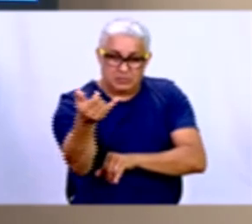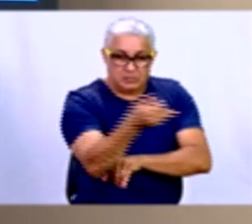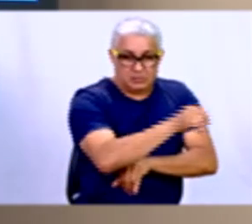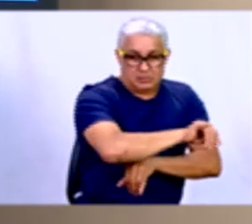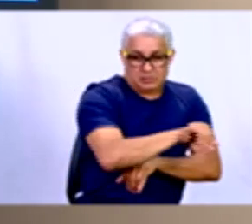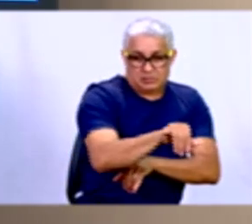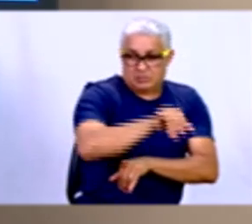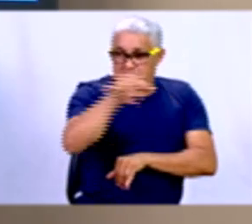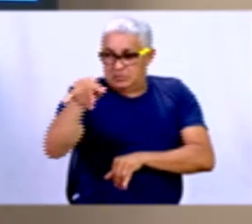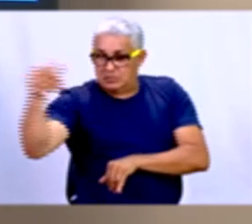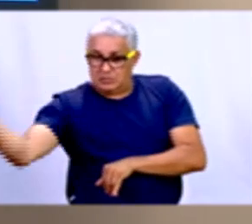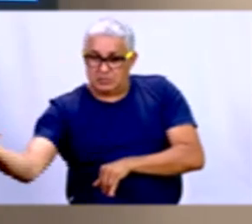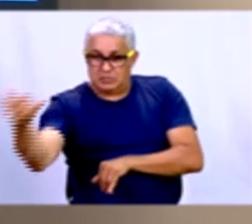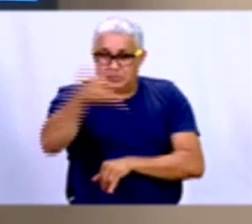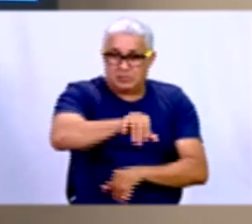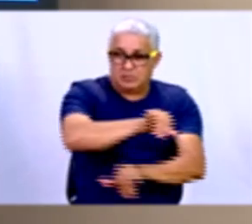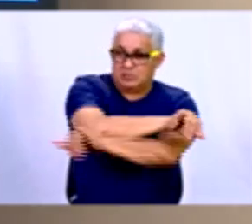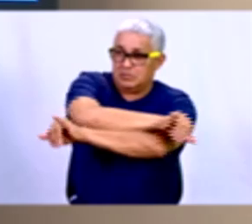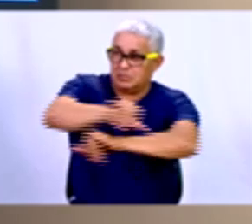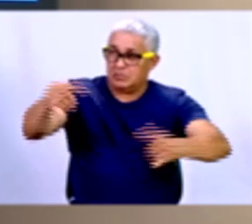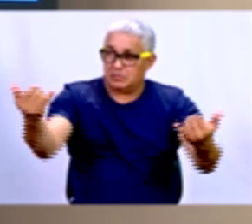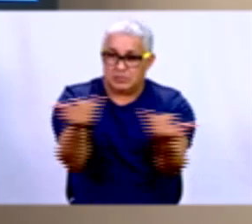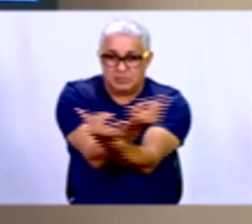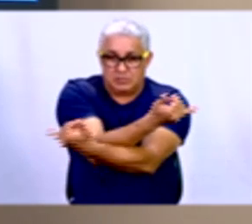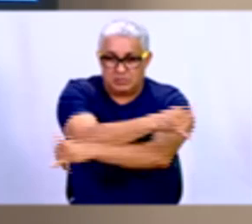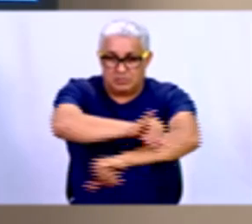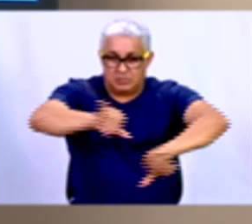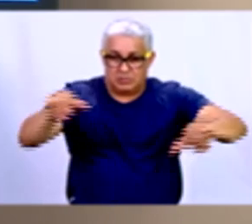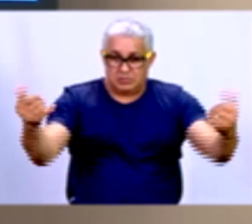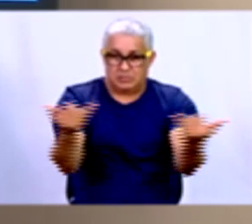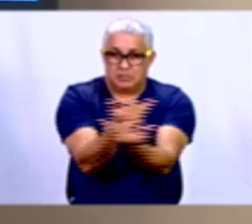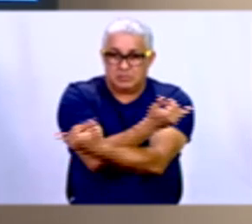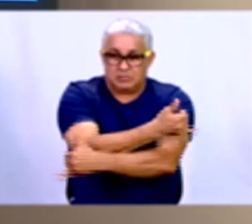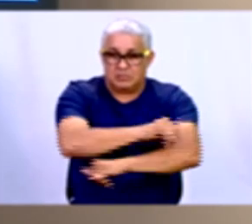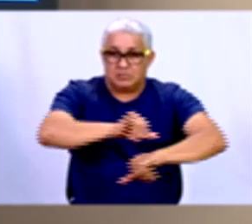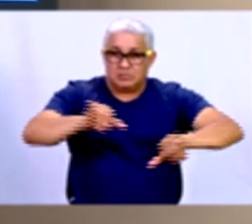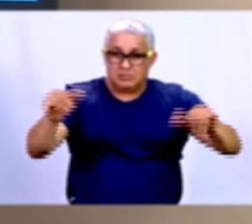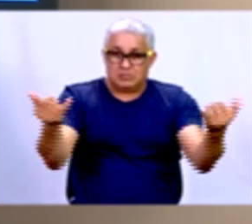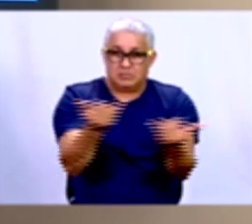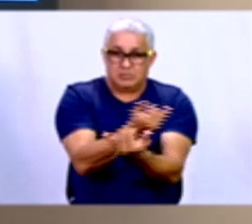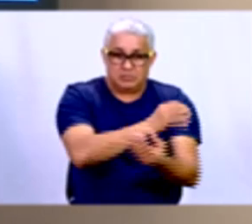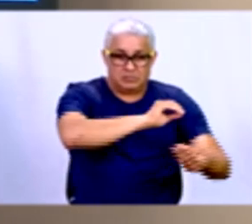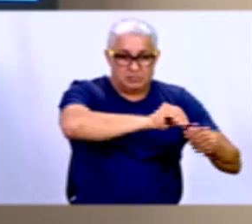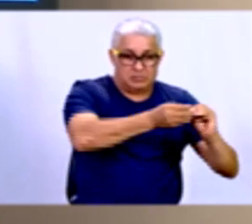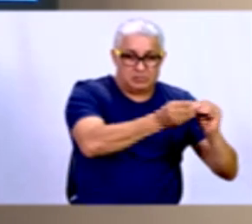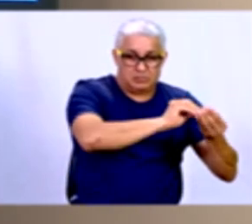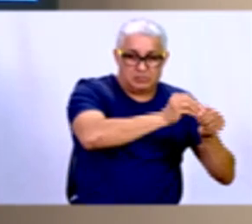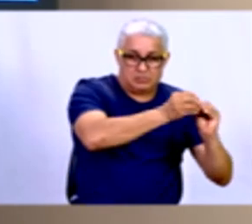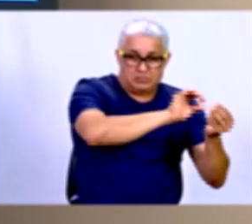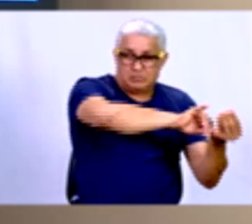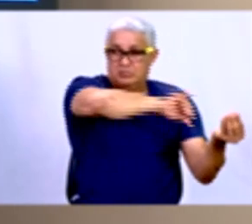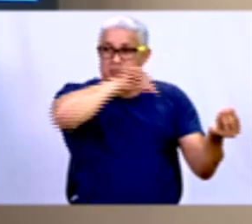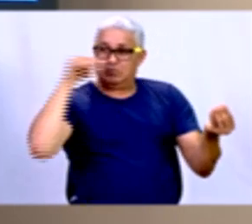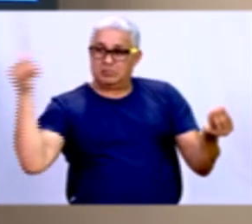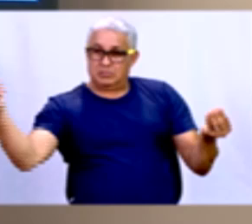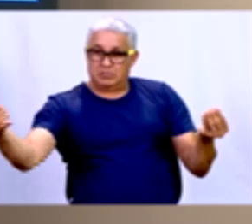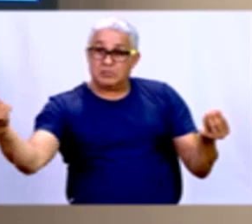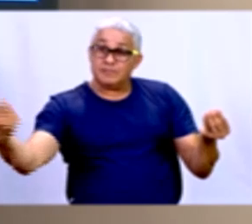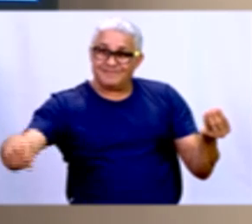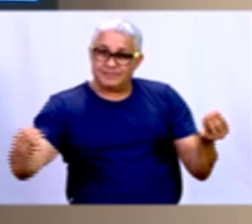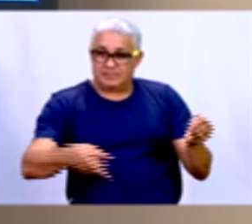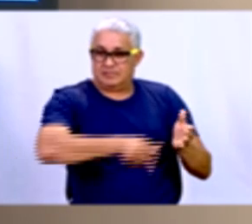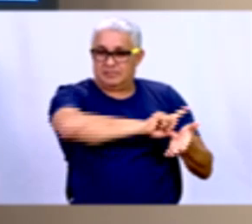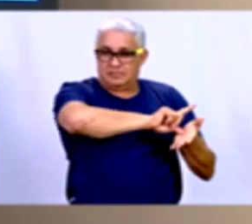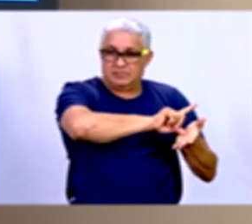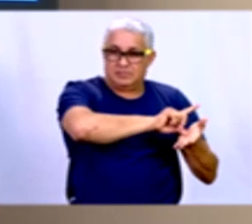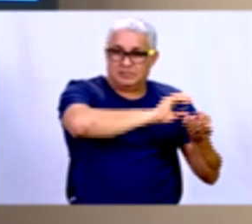mensagens que estavam entre banco de dados e interface. Essas mensagens que saem do banco de dados e vão para o usuário, elas precisam